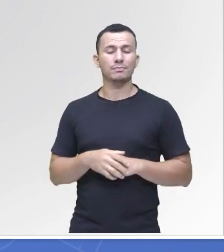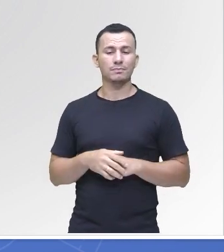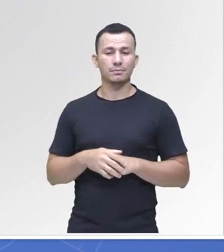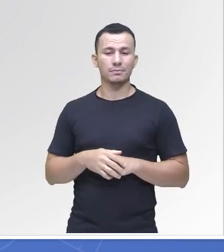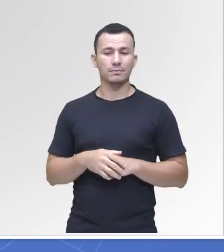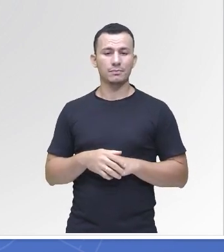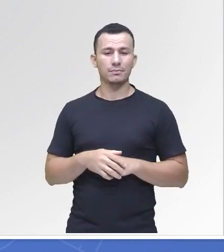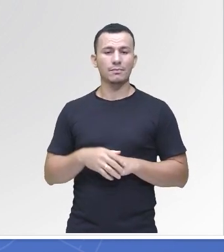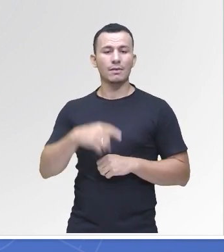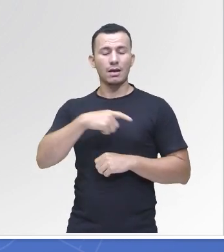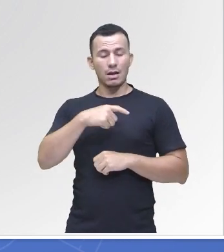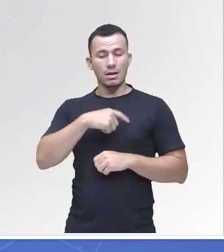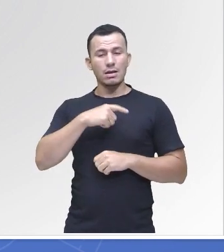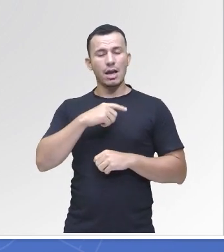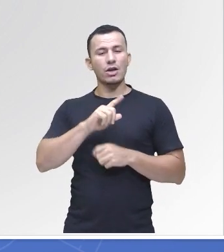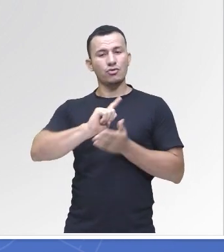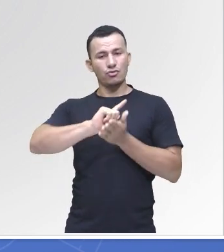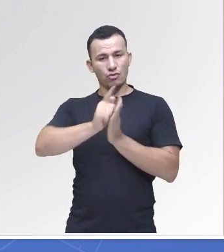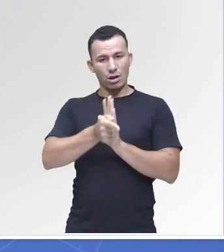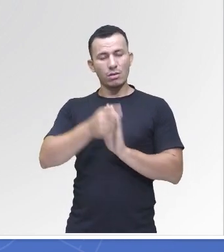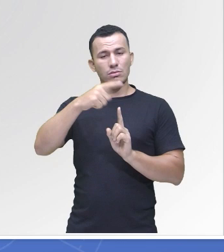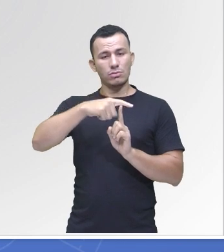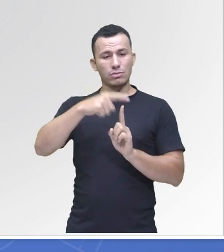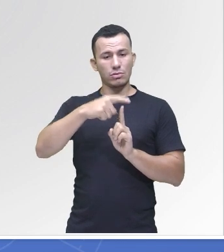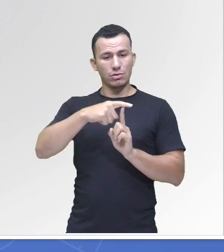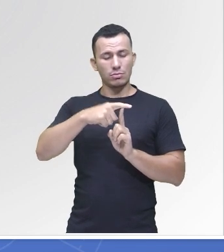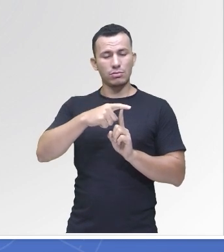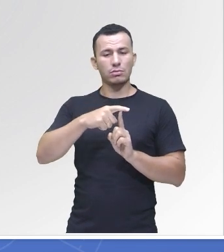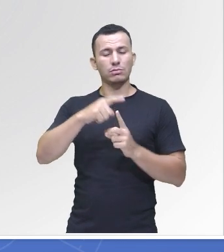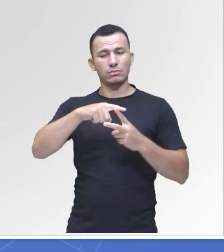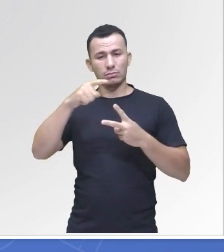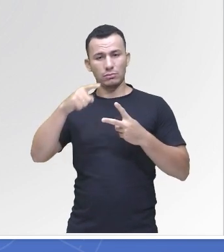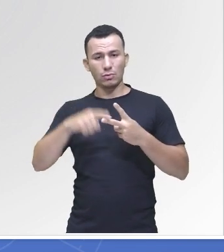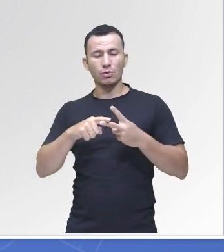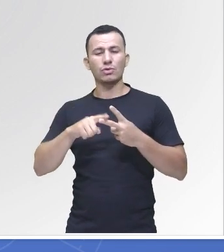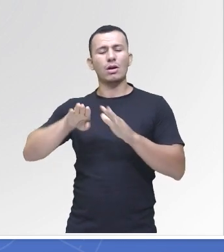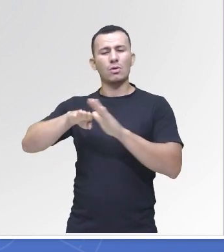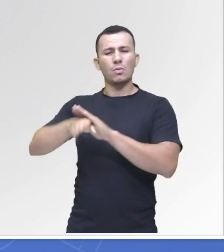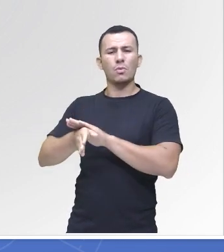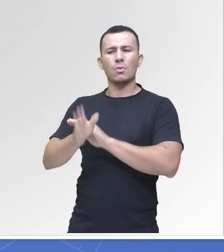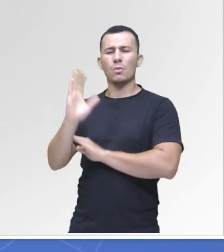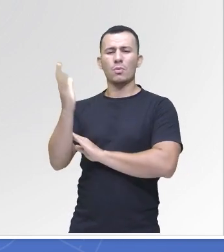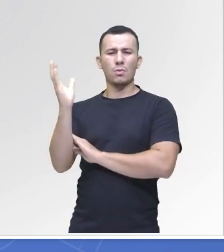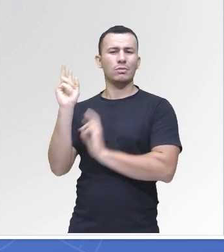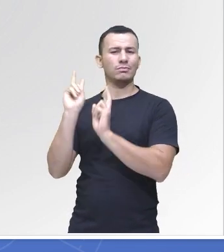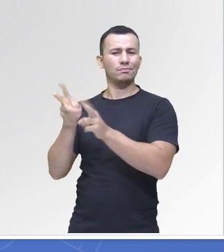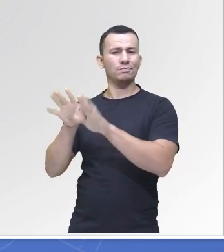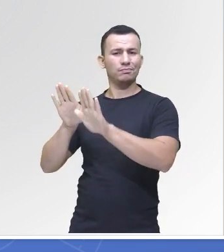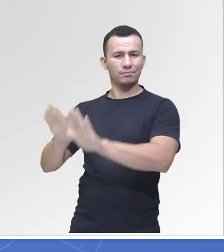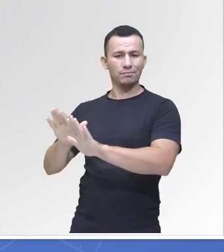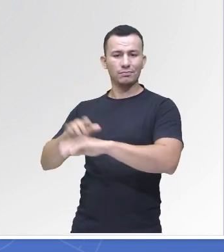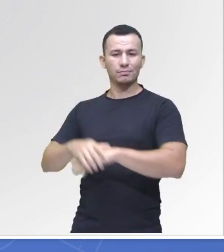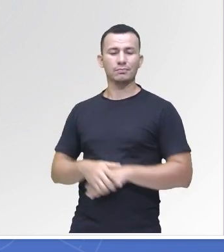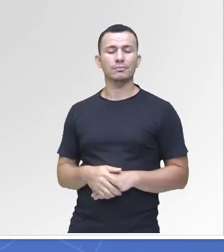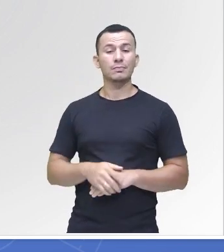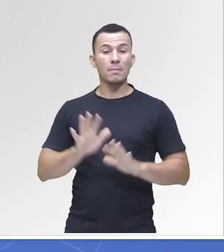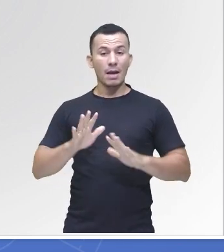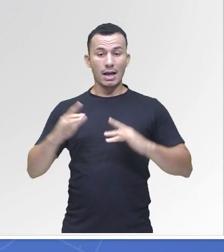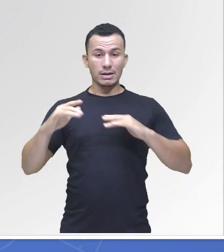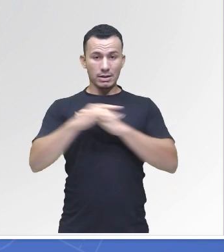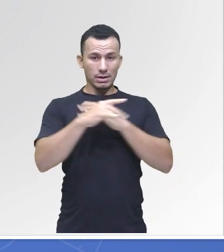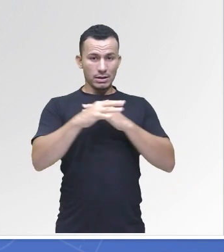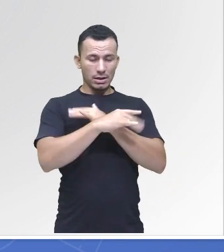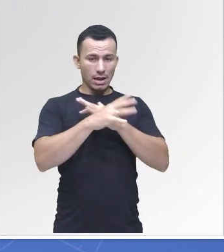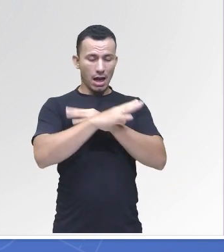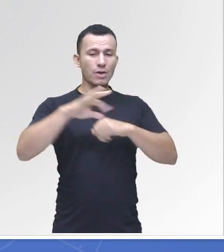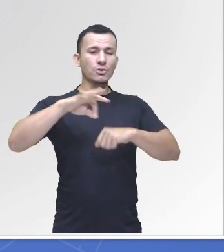gênero Haemagogos e Sabetes, que tem incidência nesses locais silvestres. Já na região urbana, o mosquito